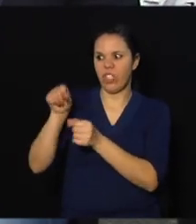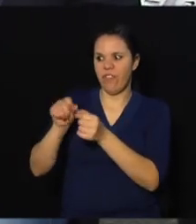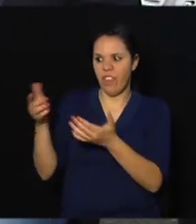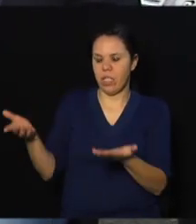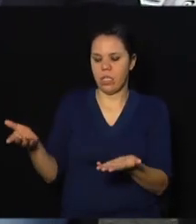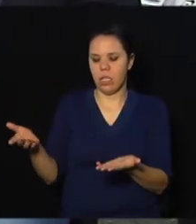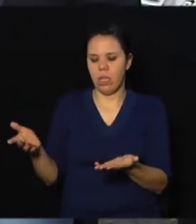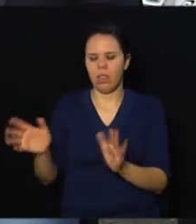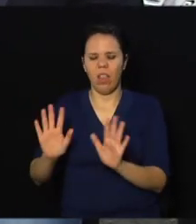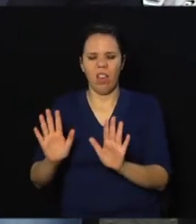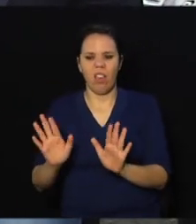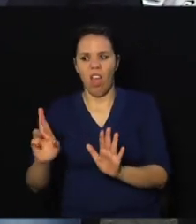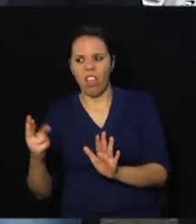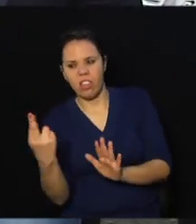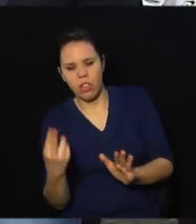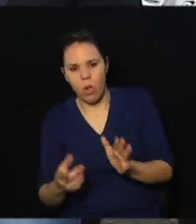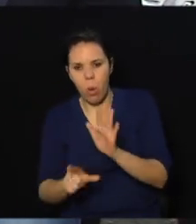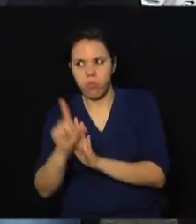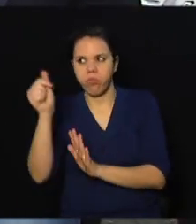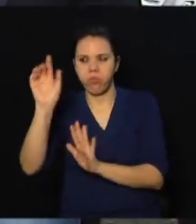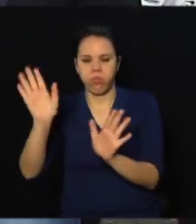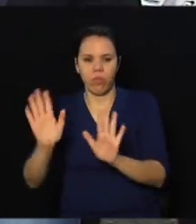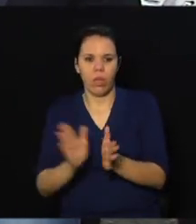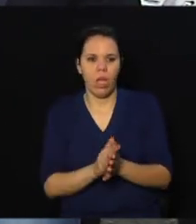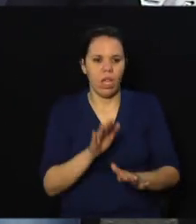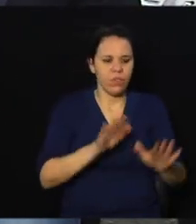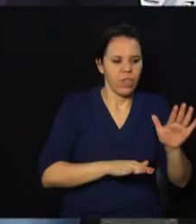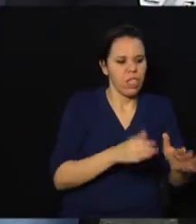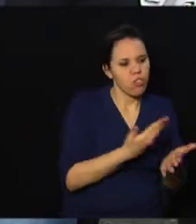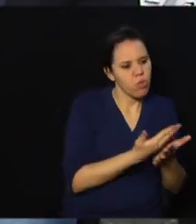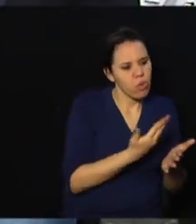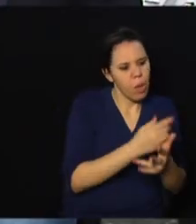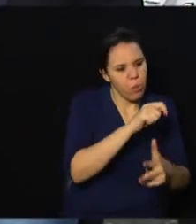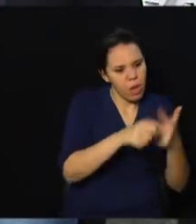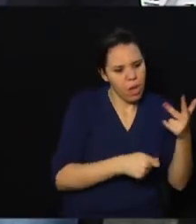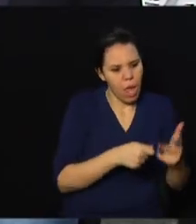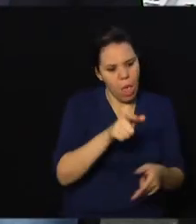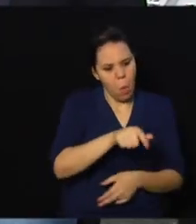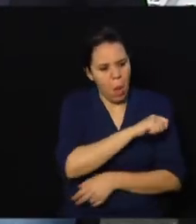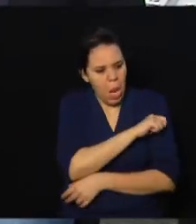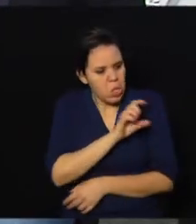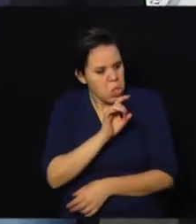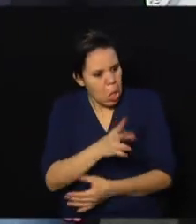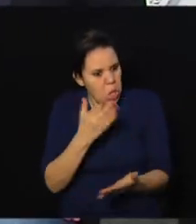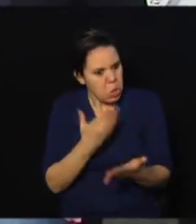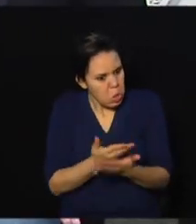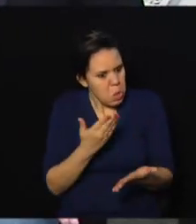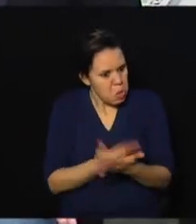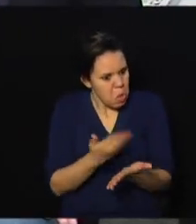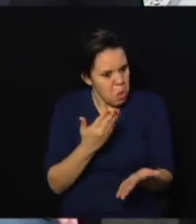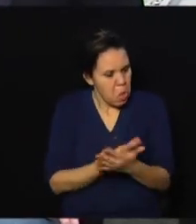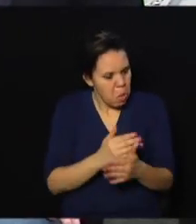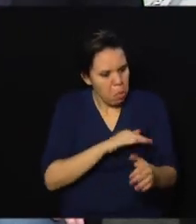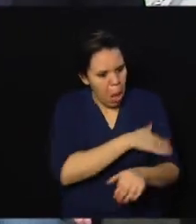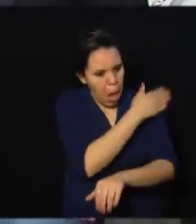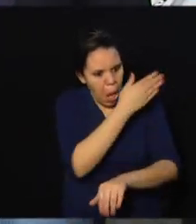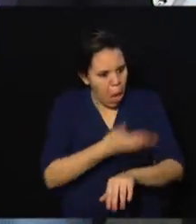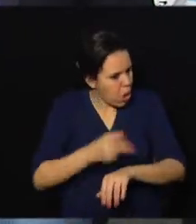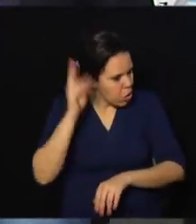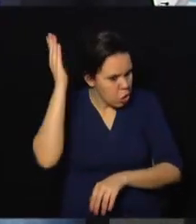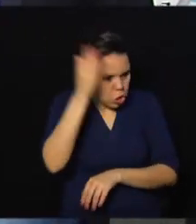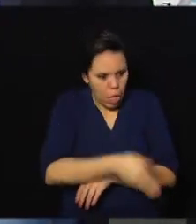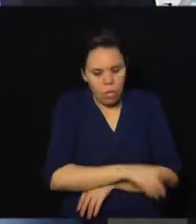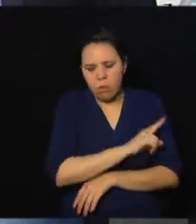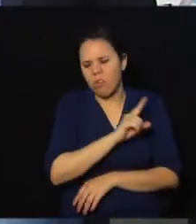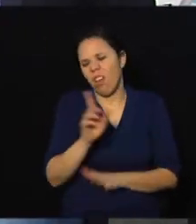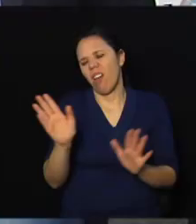Mas quando a gente fala de estudar para o Enem, às vezes os pais não entendem, acham que o aluno tem que ficar ali estudando em cima do livro. Exato. E acaba fazendo,